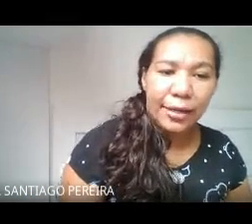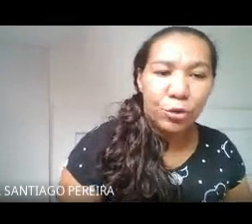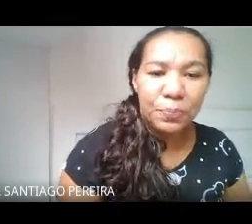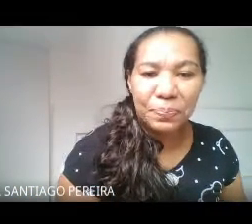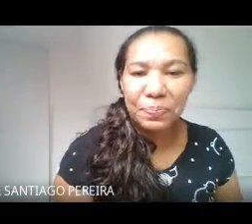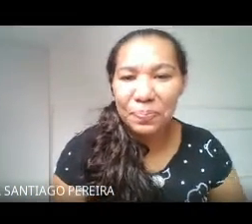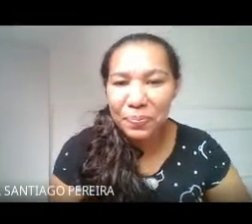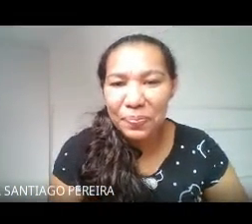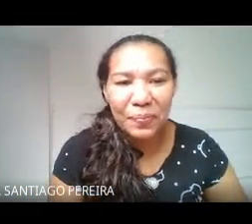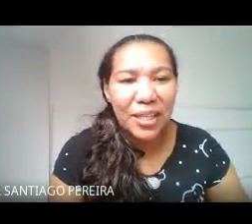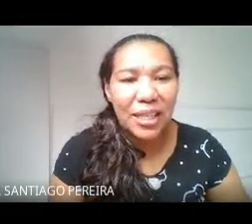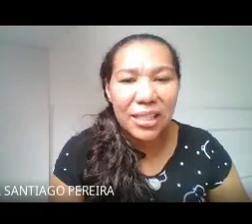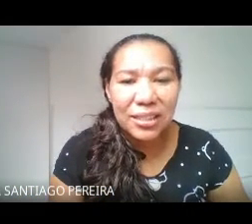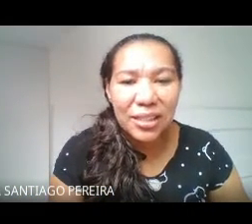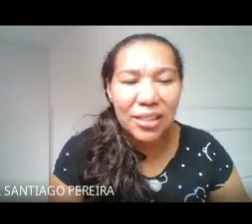Certo?